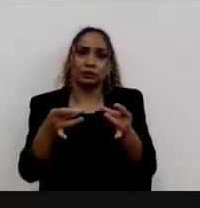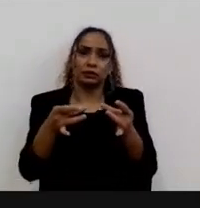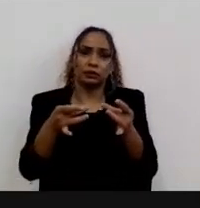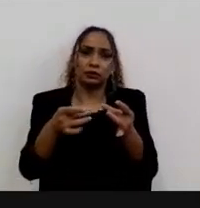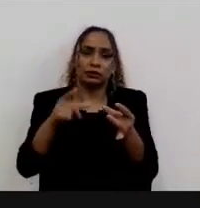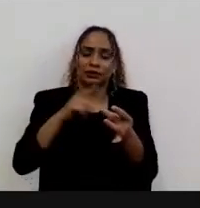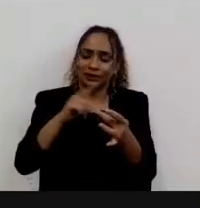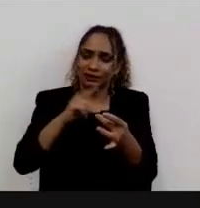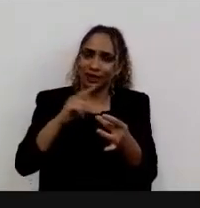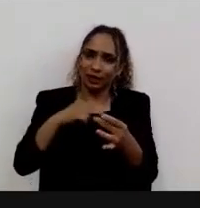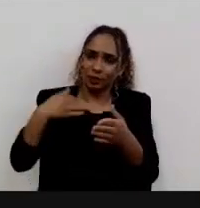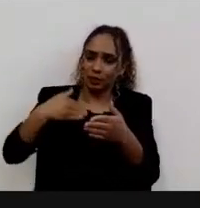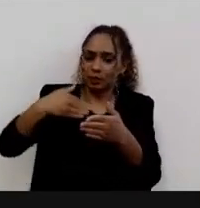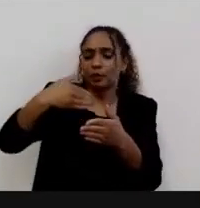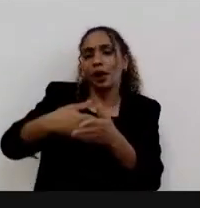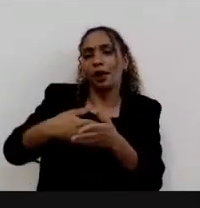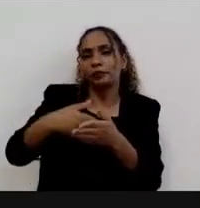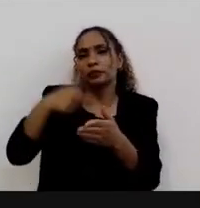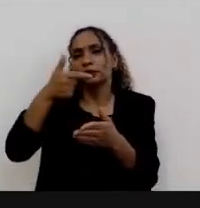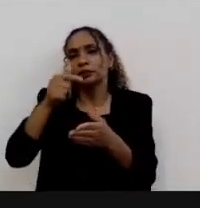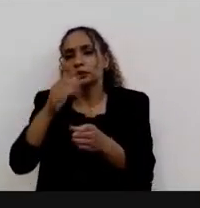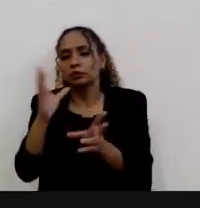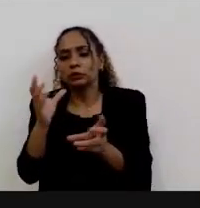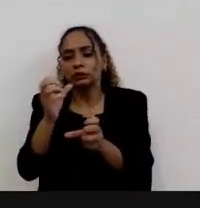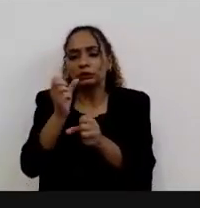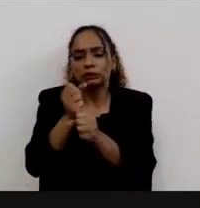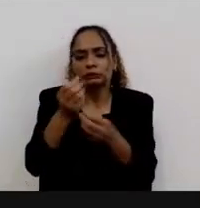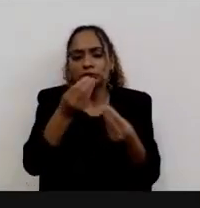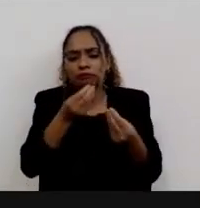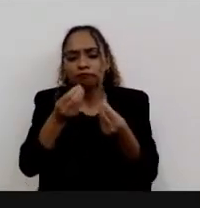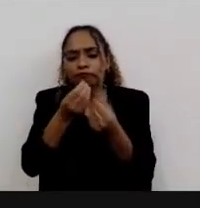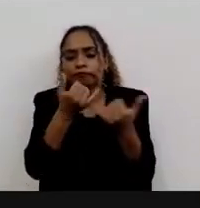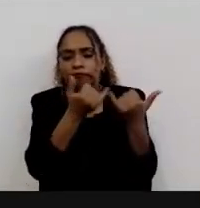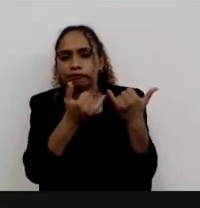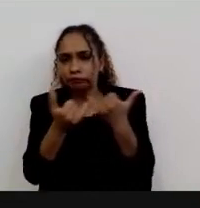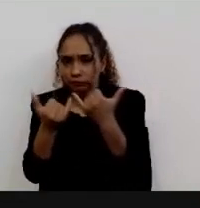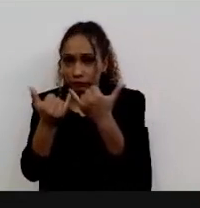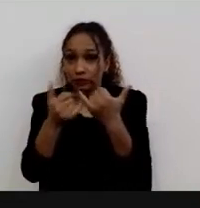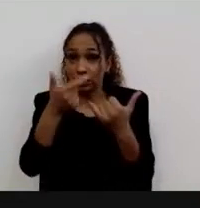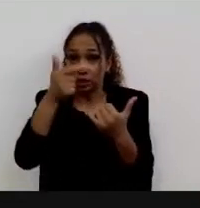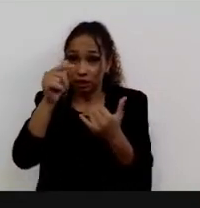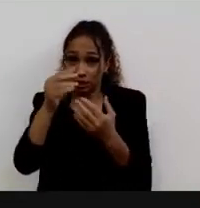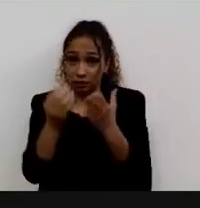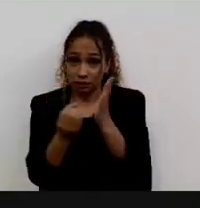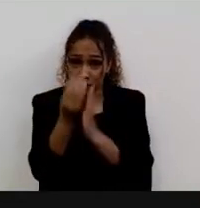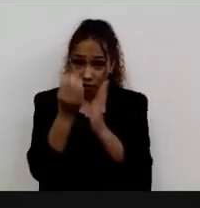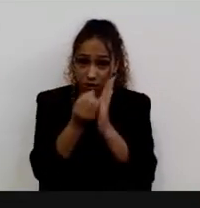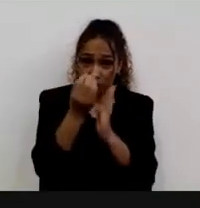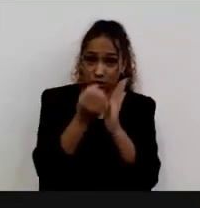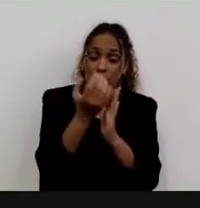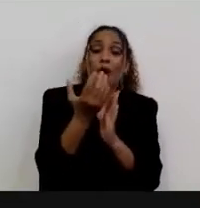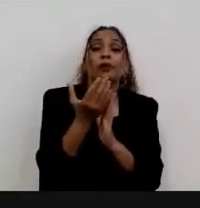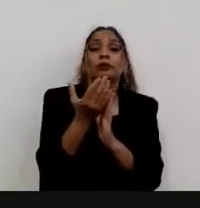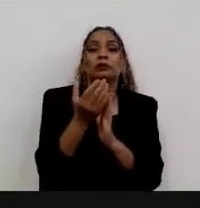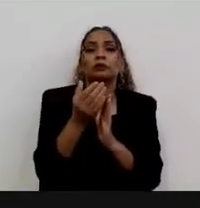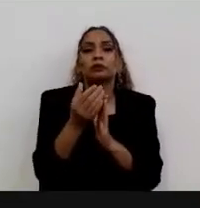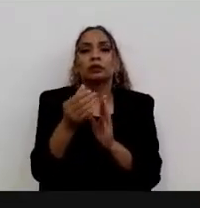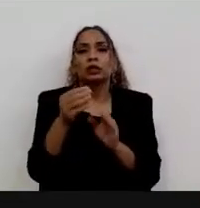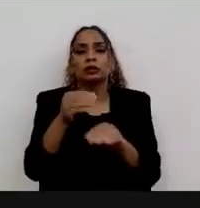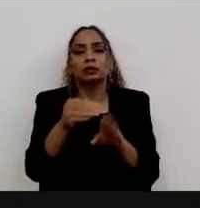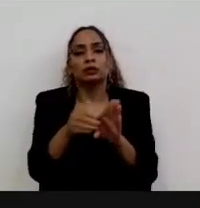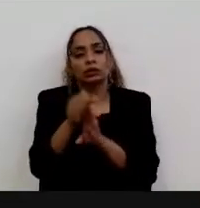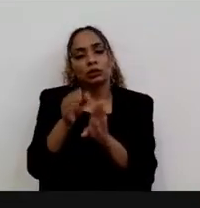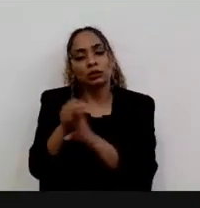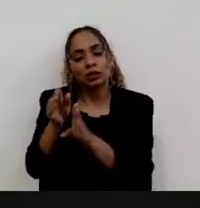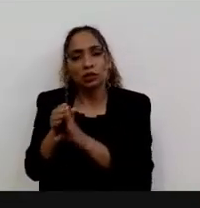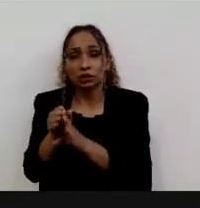tramitação, para o cálculo depois da similaridade entre elas. E, por fim, a criação mesmo das recomendações que serão enviadas